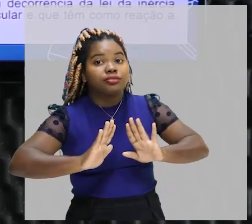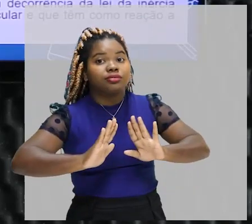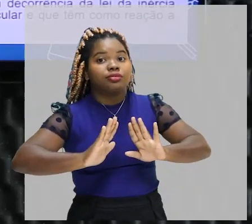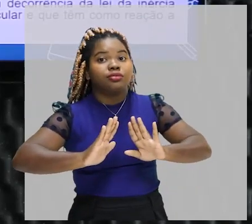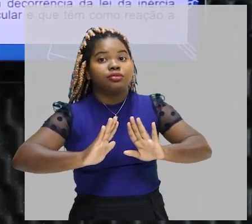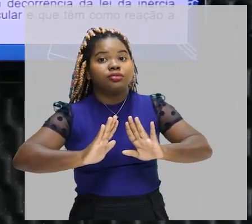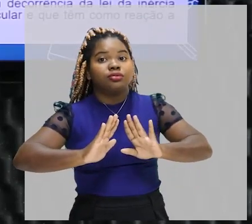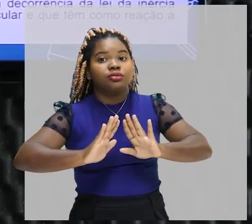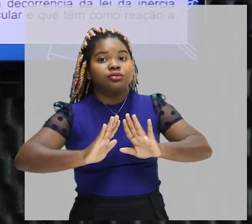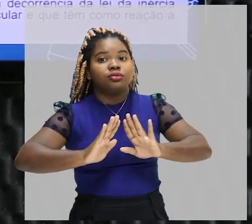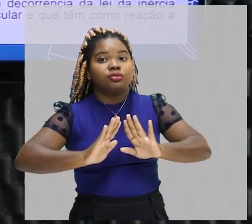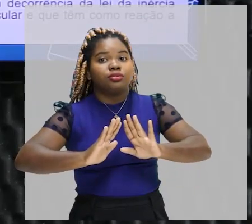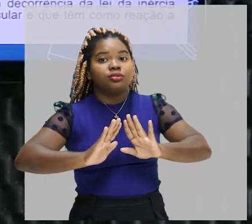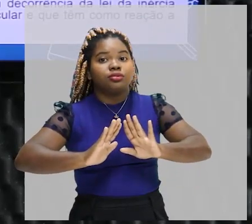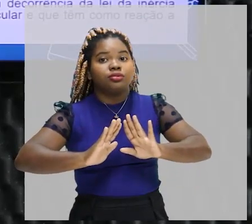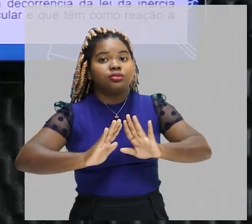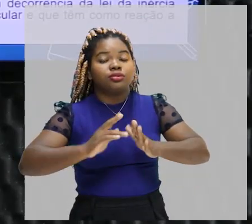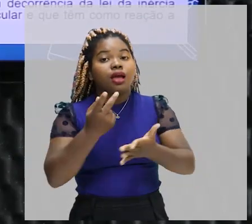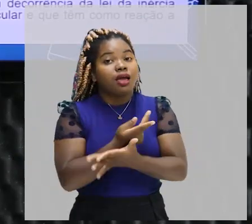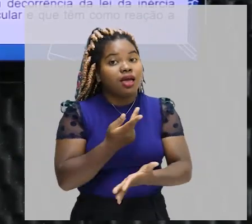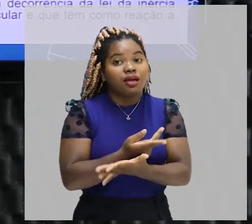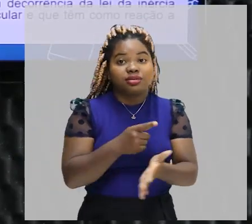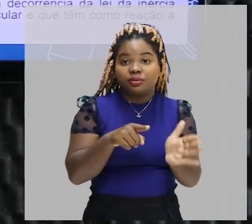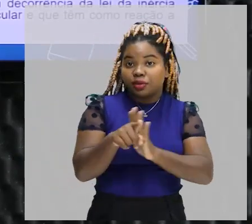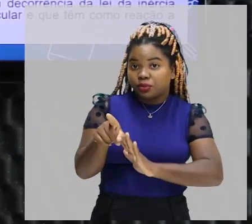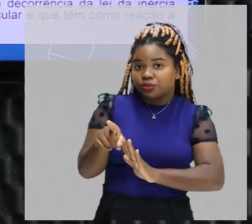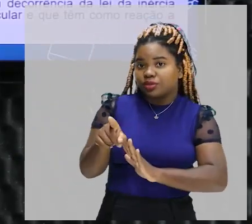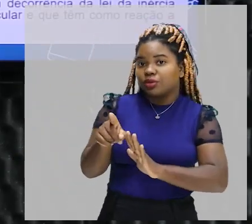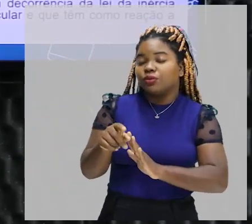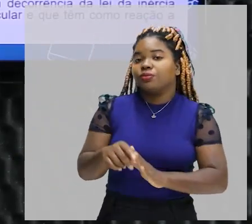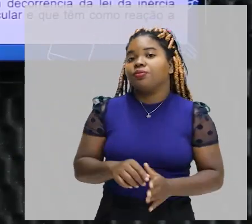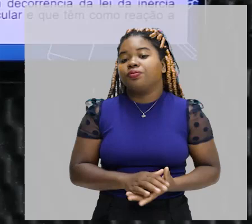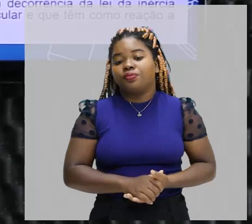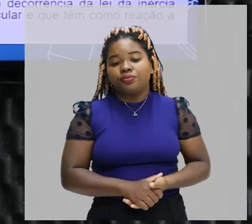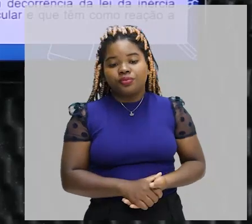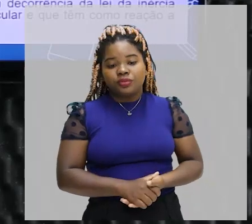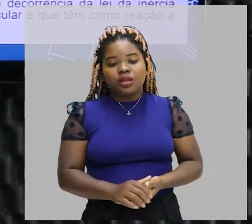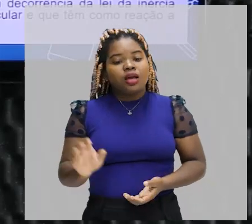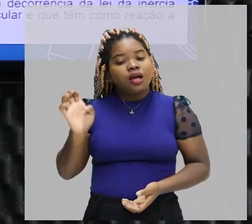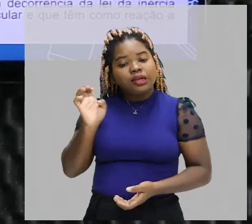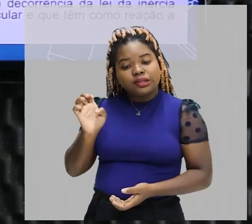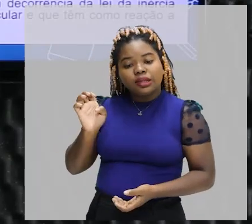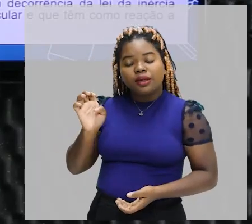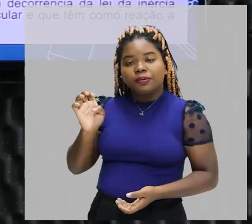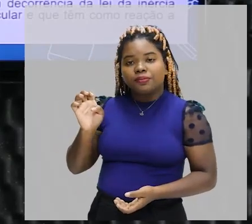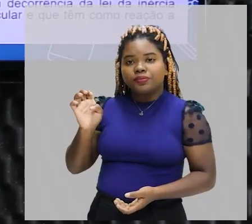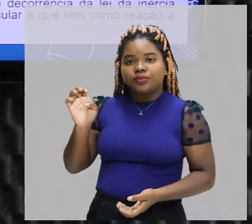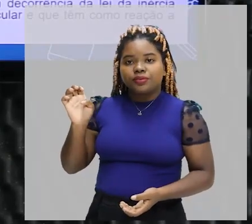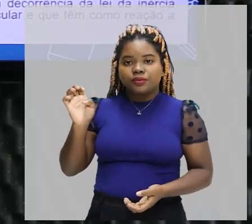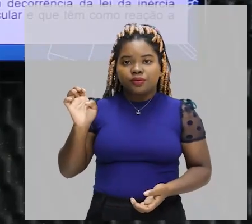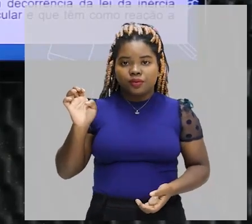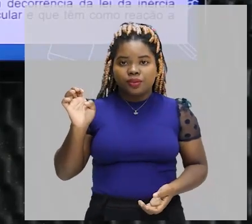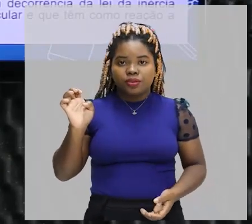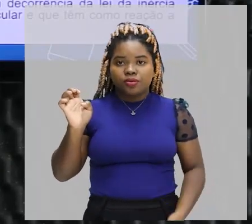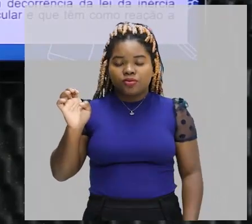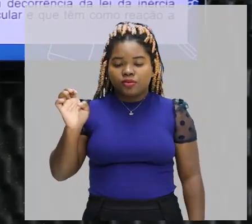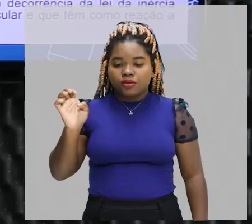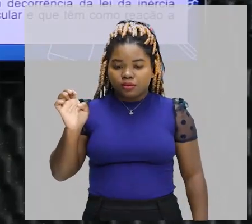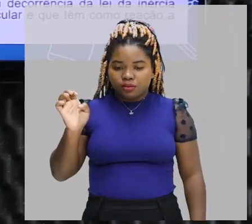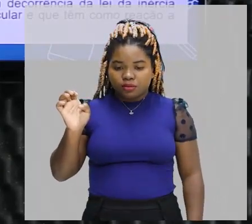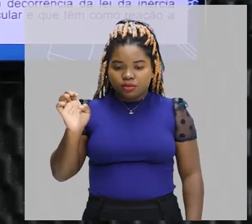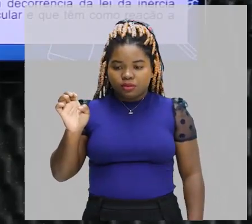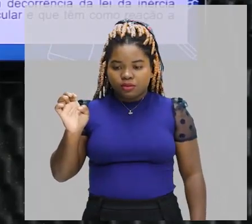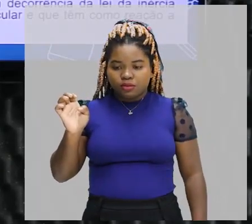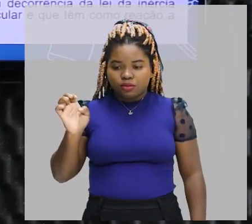objetos apoiados em uma superfície plana. Errada essa questão, tá certo? No caso da letra E, a força centrífuga, que é aquela que aponta para